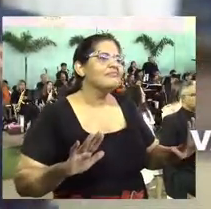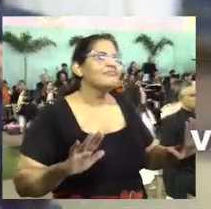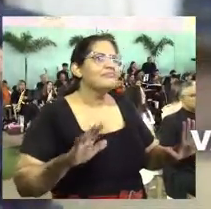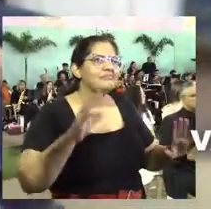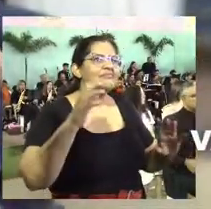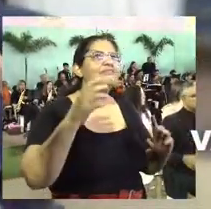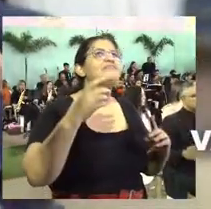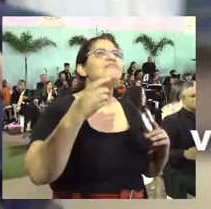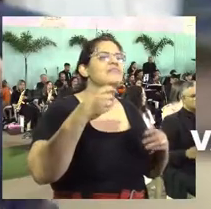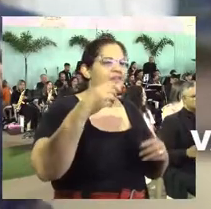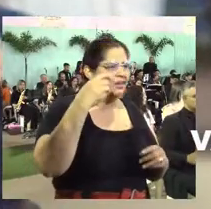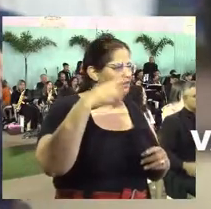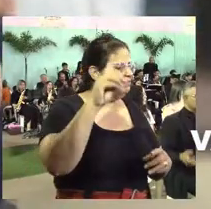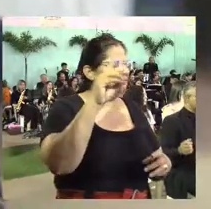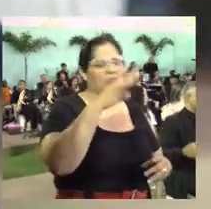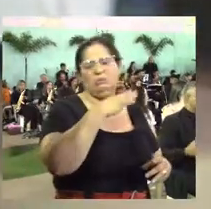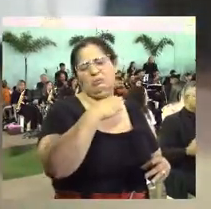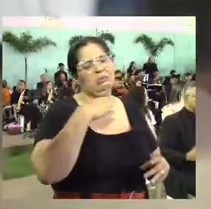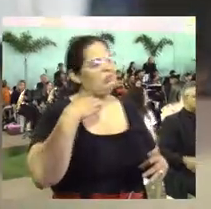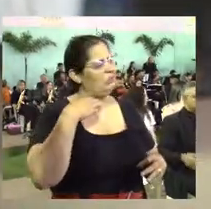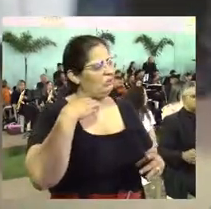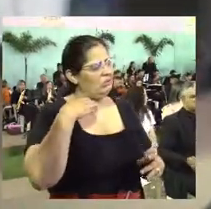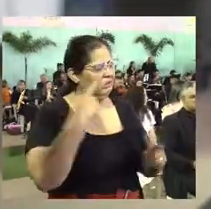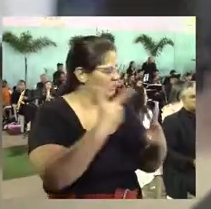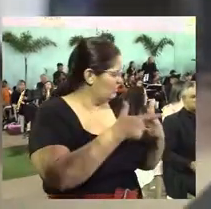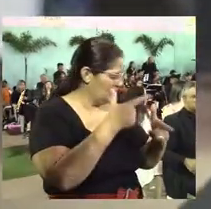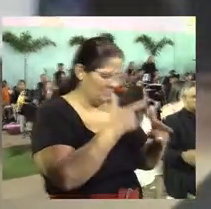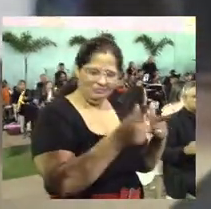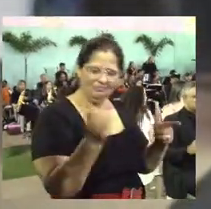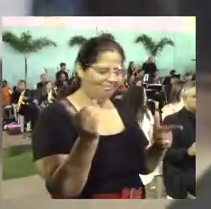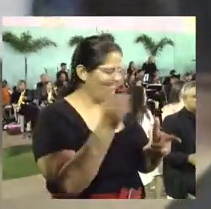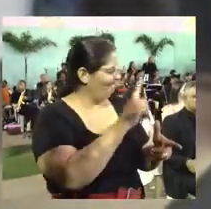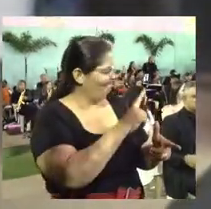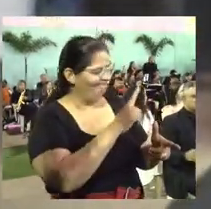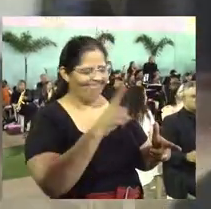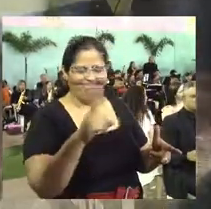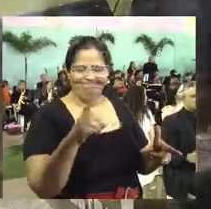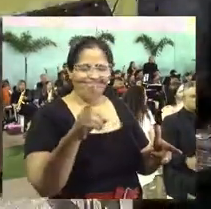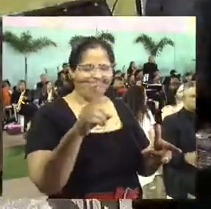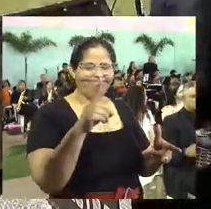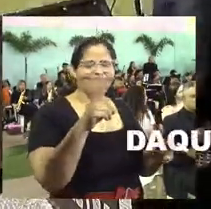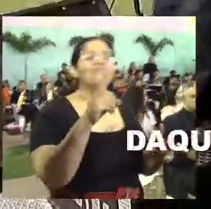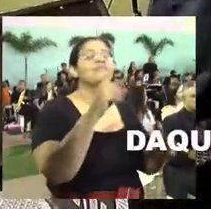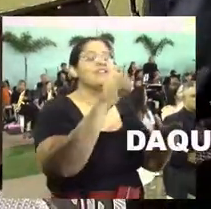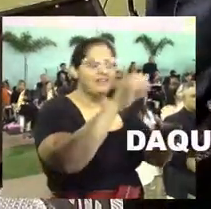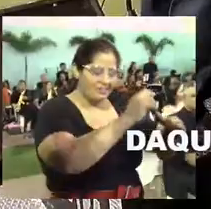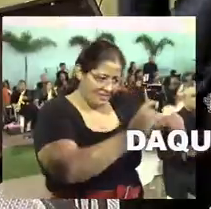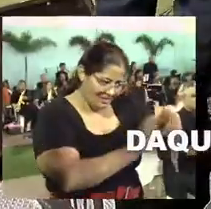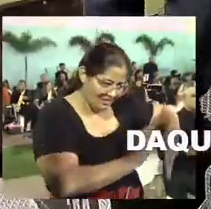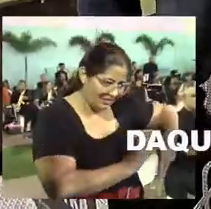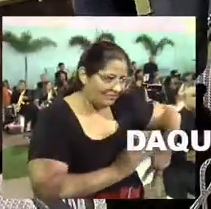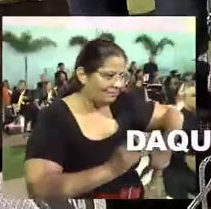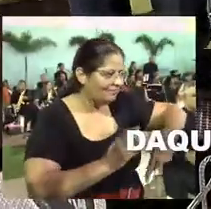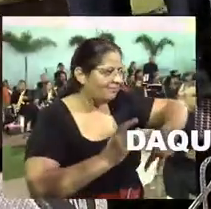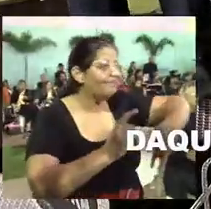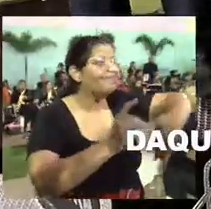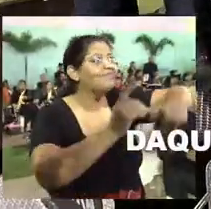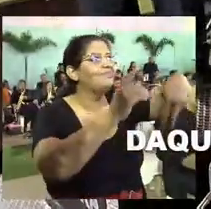você não me irá morrer nesse deserto sabe por quê Deus vai te arrancar daí